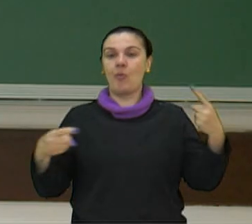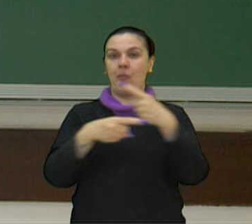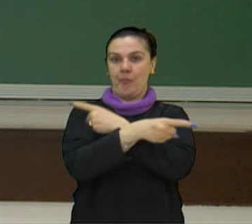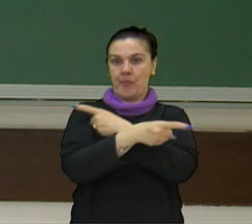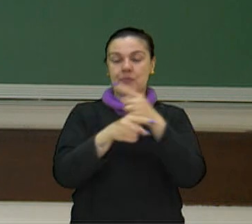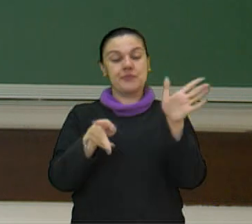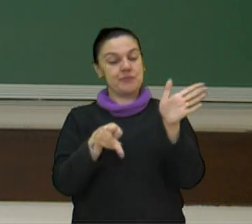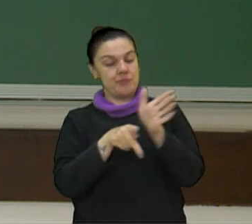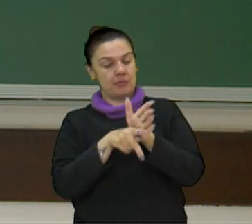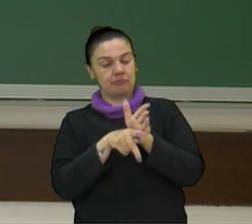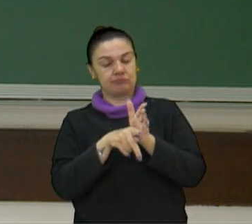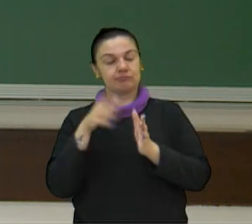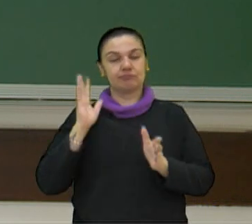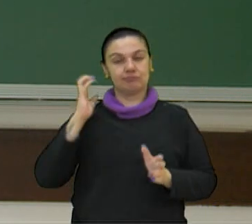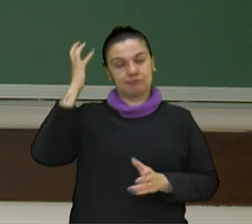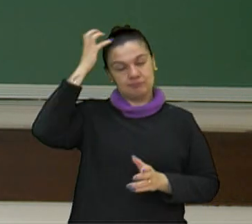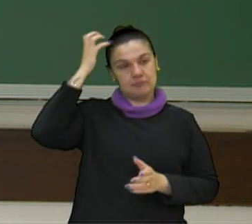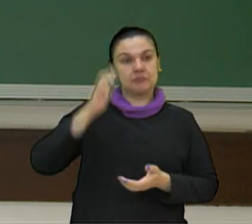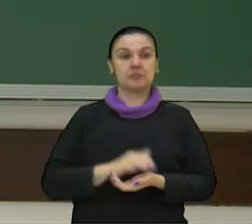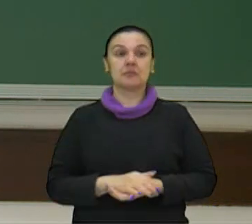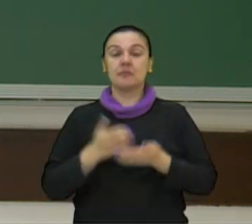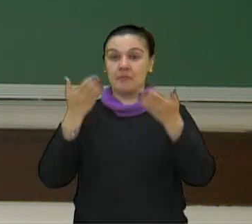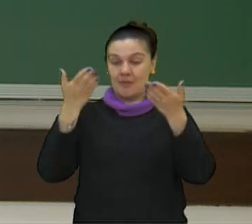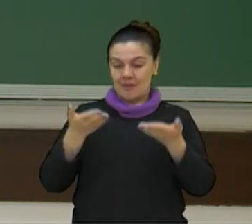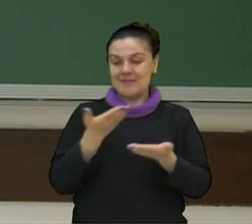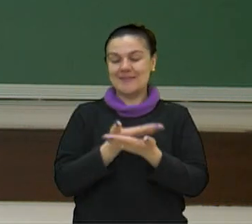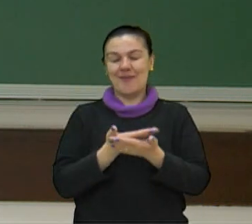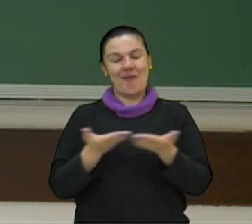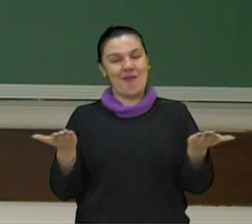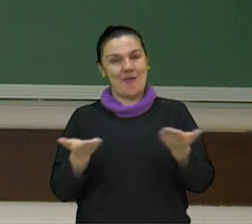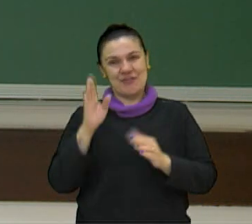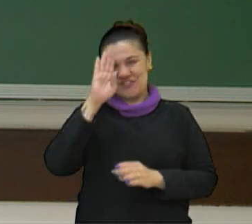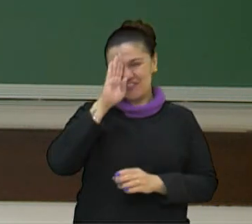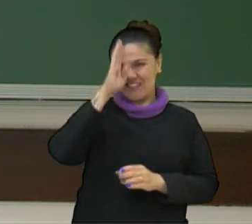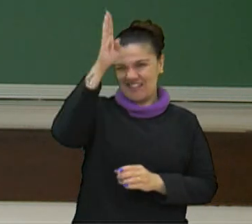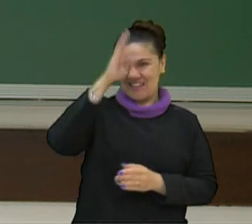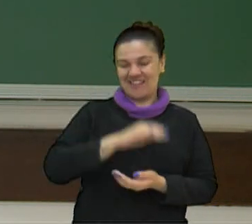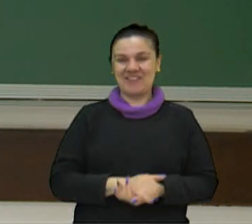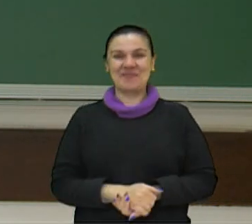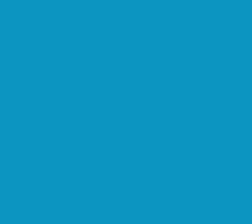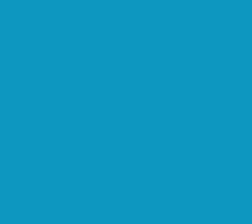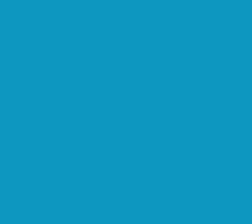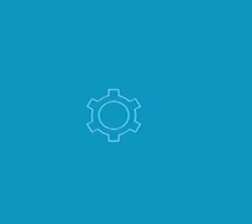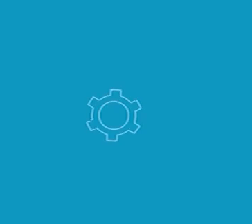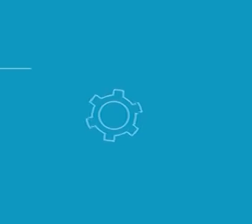opostos no pensamento de Spinoza. Esta foi a nossa aula de hoje. Até a próxima!